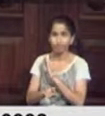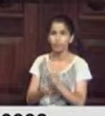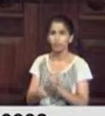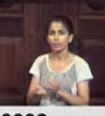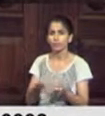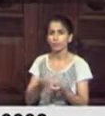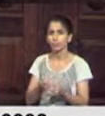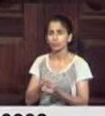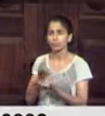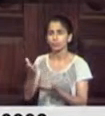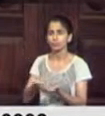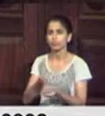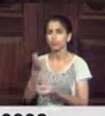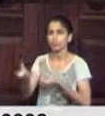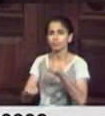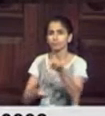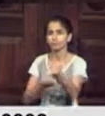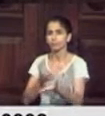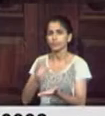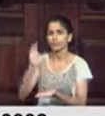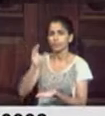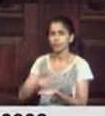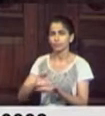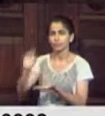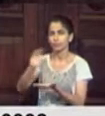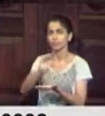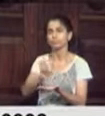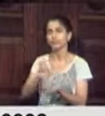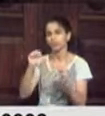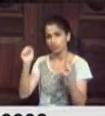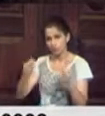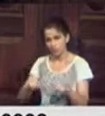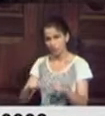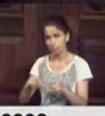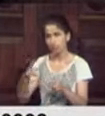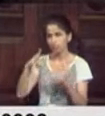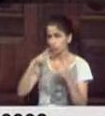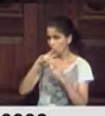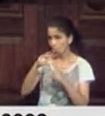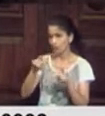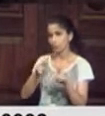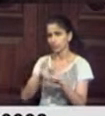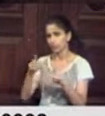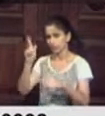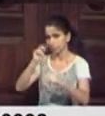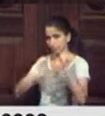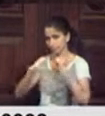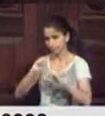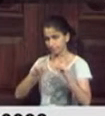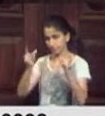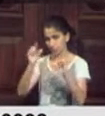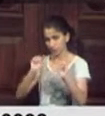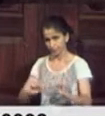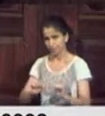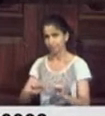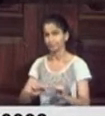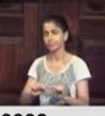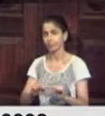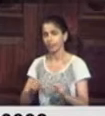está insolvente. Isso quer dizer que o nosso Estado está quebrado e falido. Isso nós